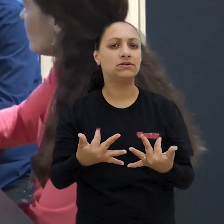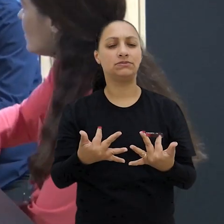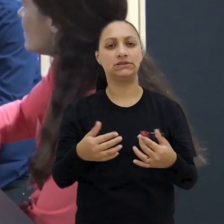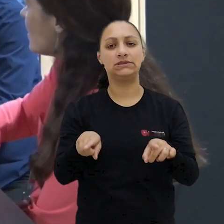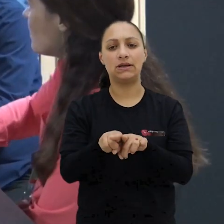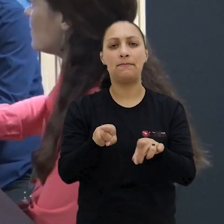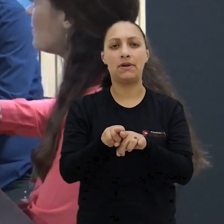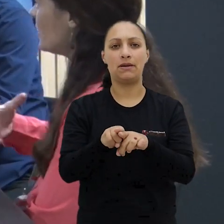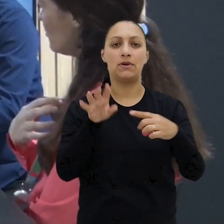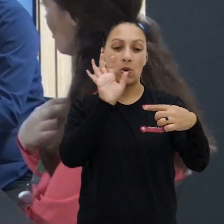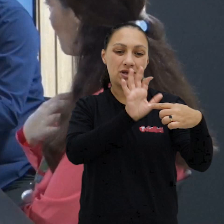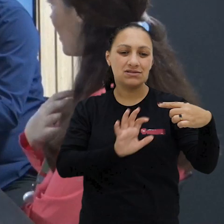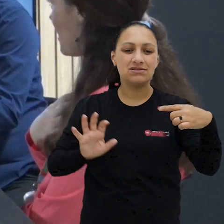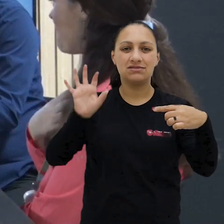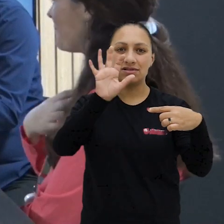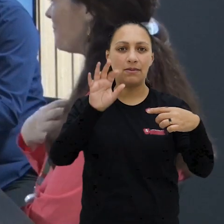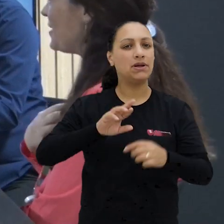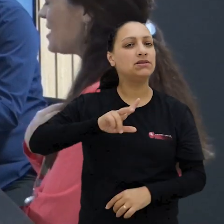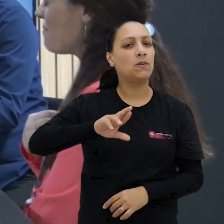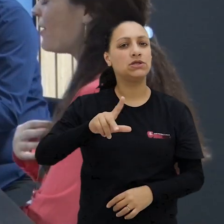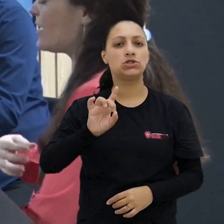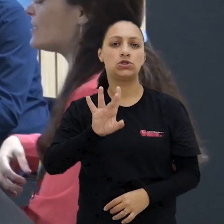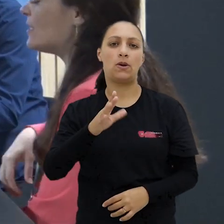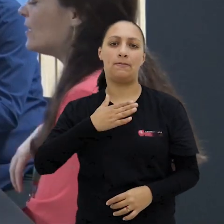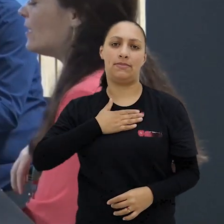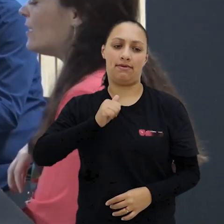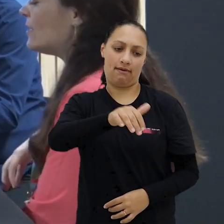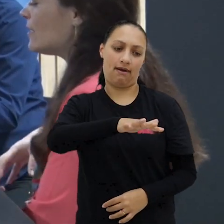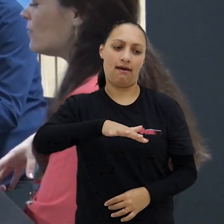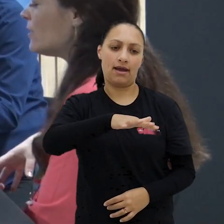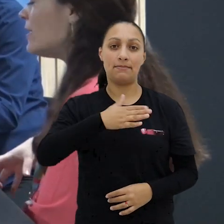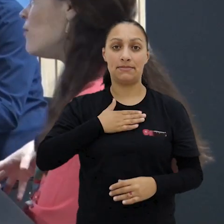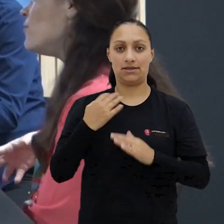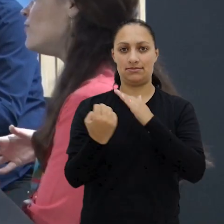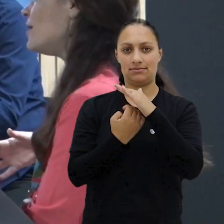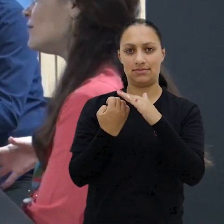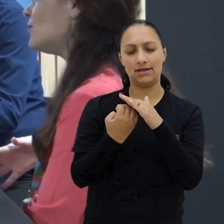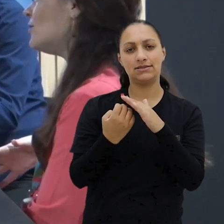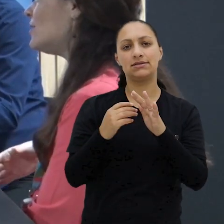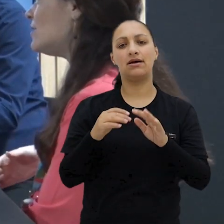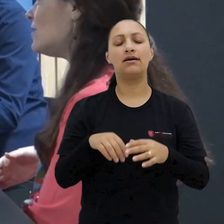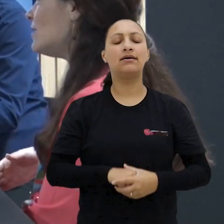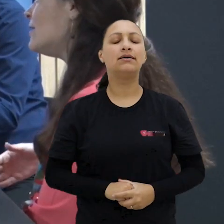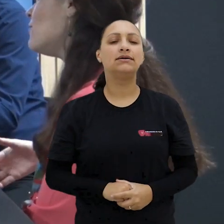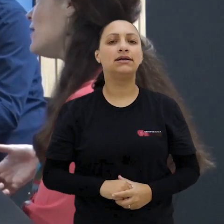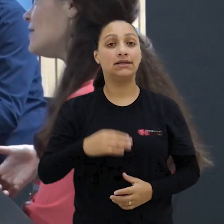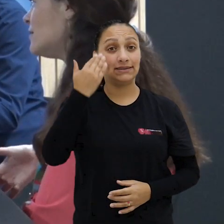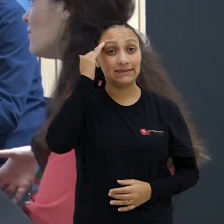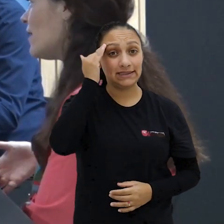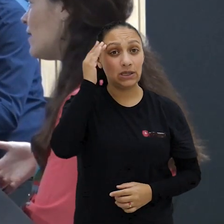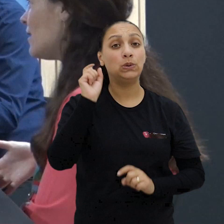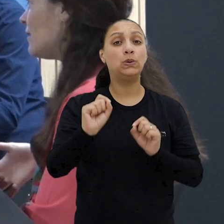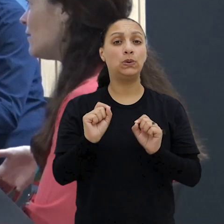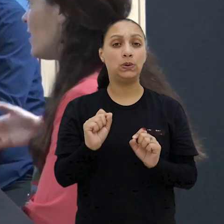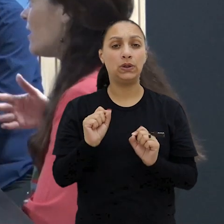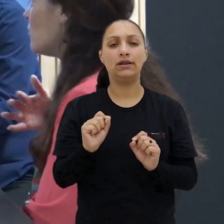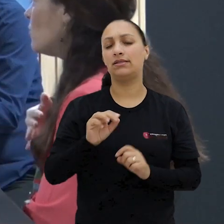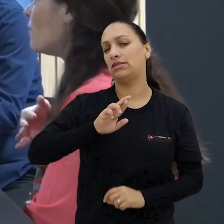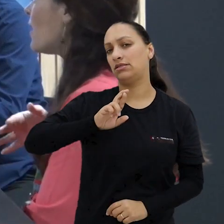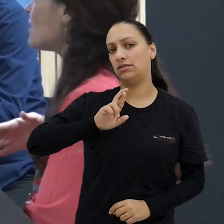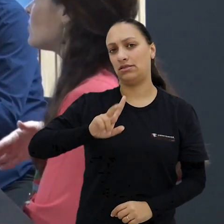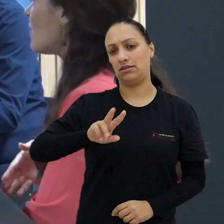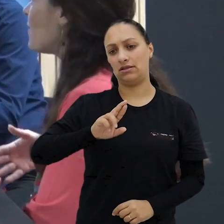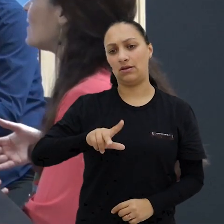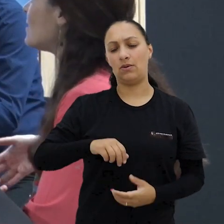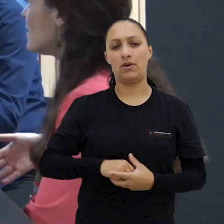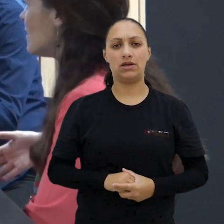de trabalhar pro ecossistema também, não só para a área minha empresa. Então, e é um movimento que não é